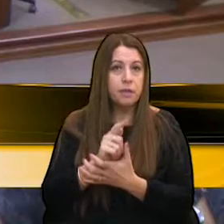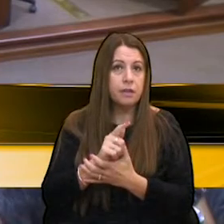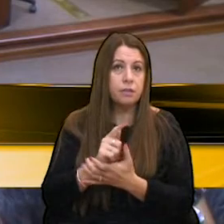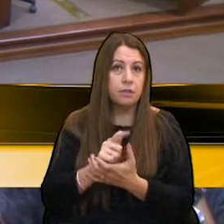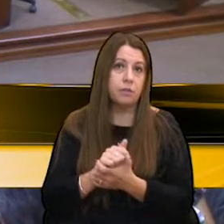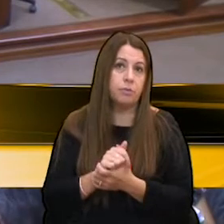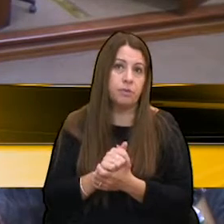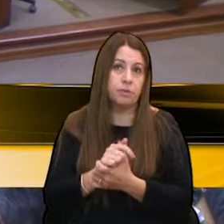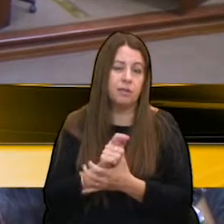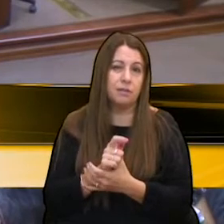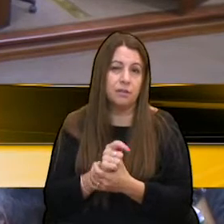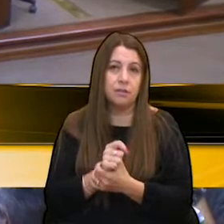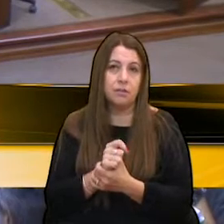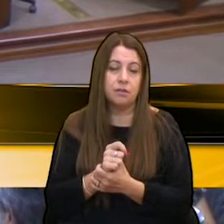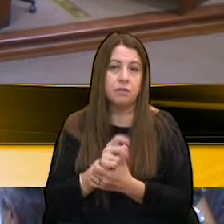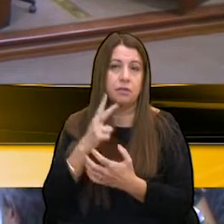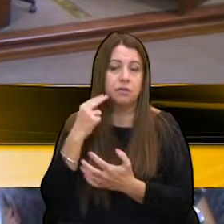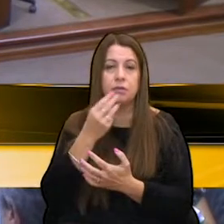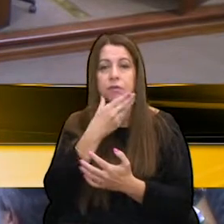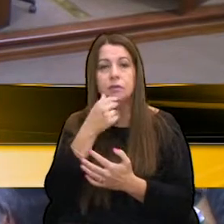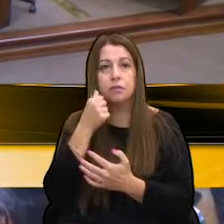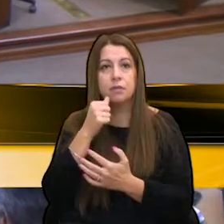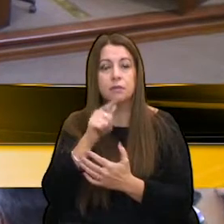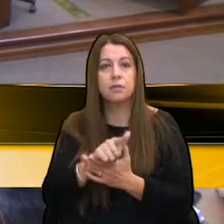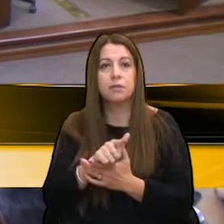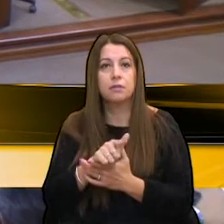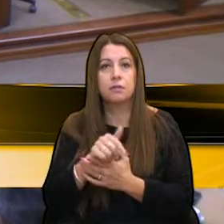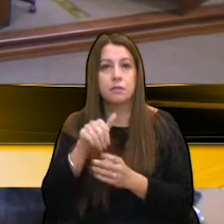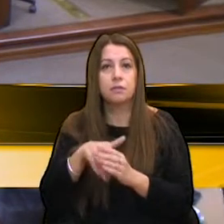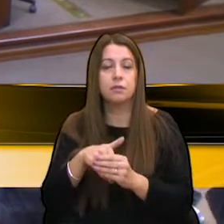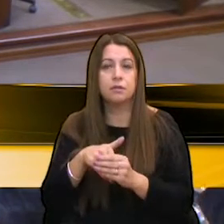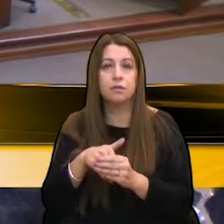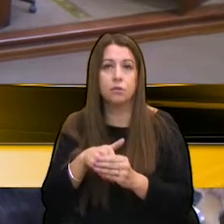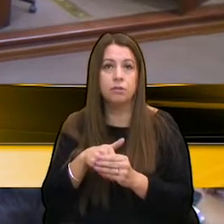presidente, senhoras vereadoras, senhores vereadores, eu votarei